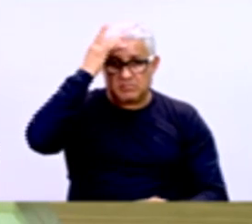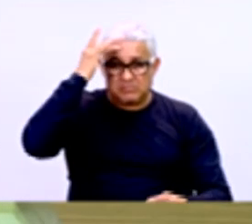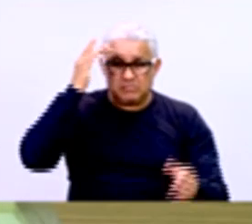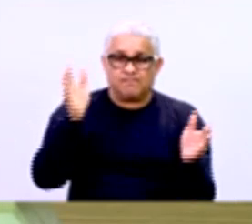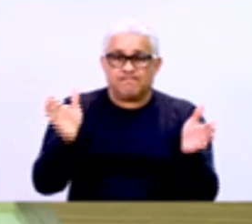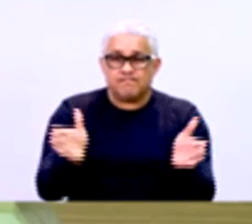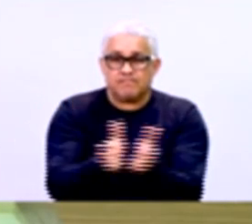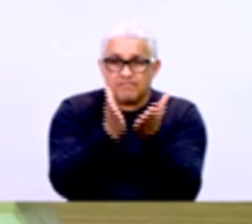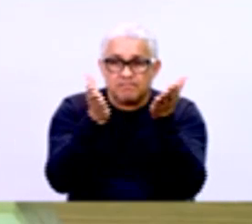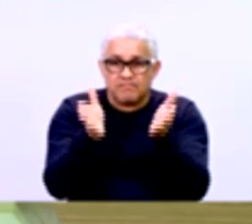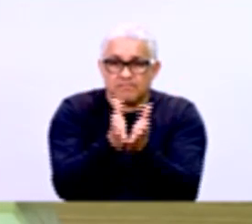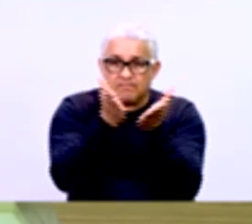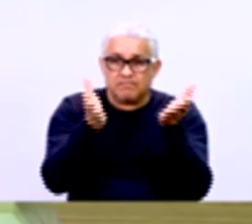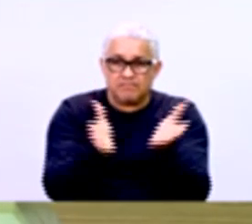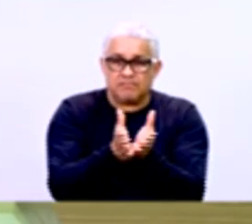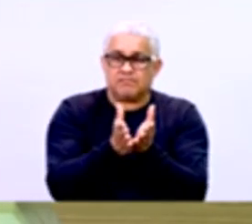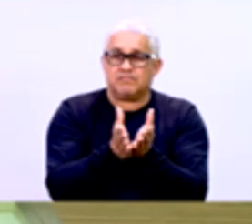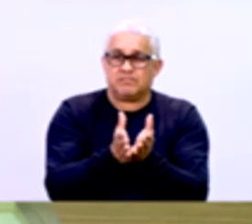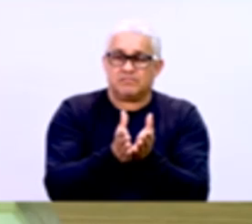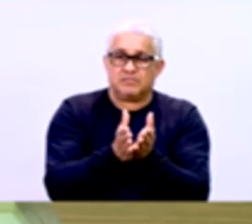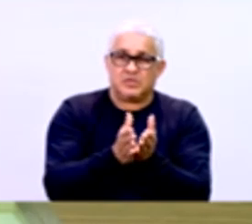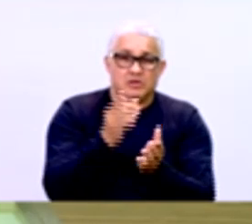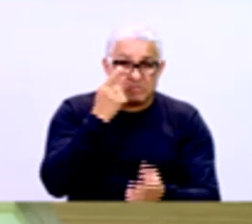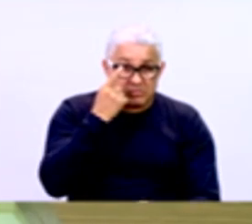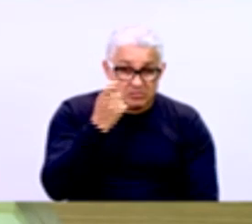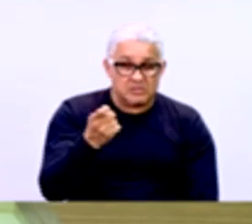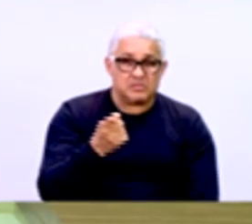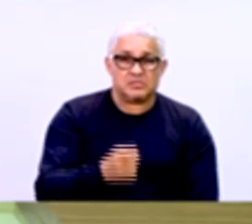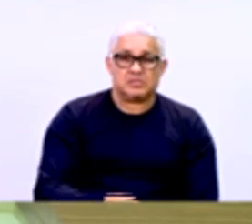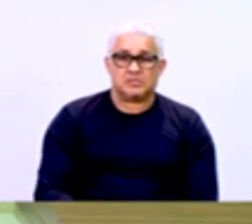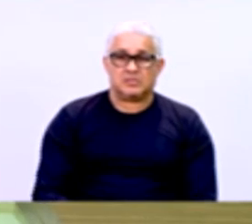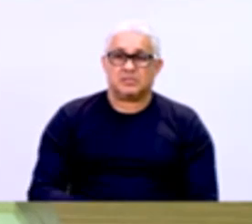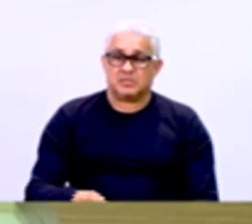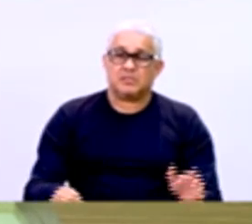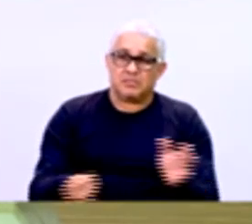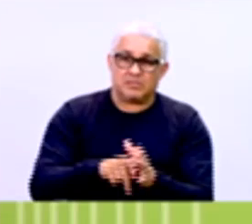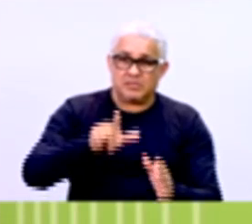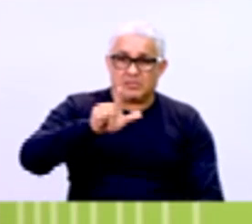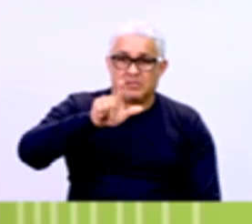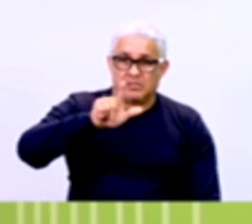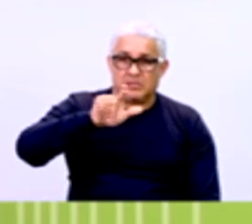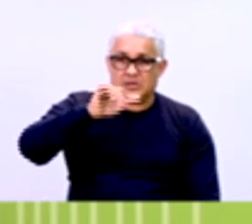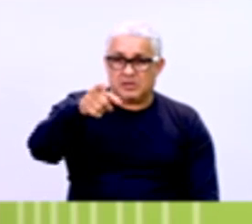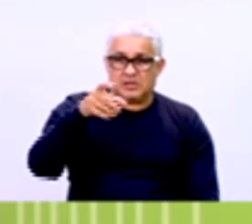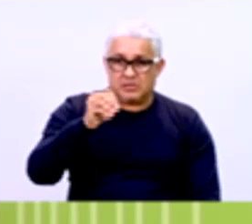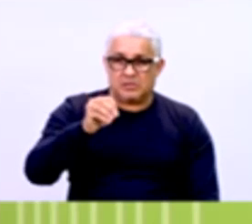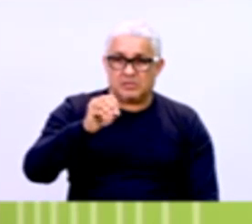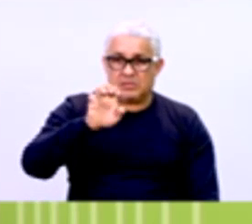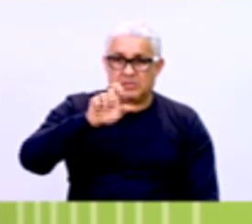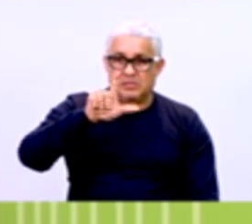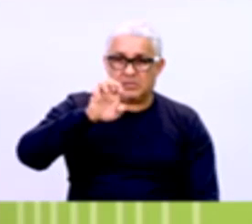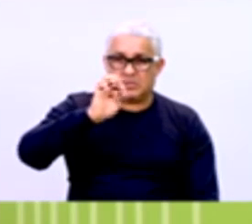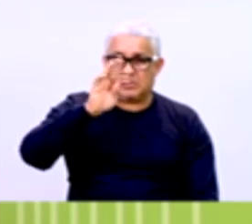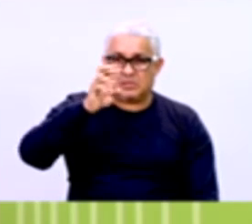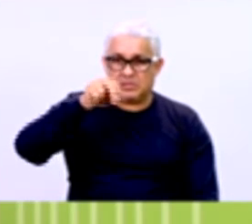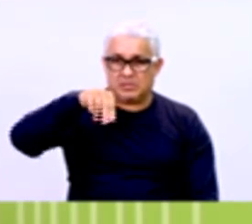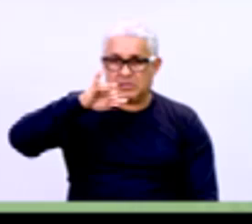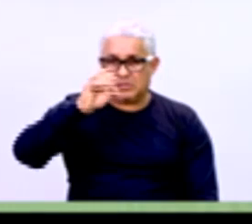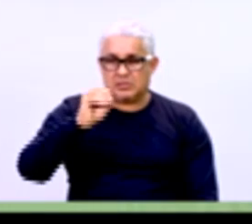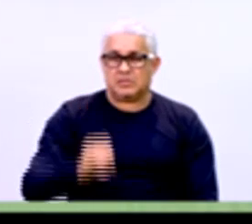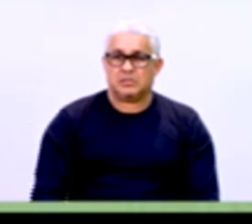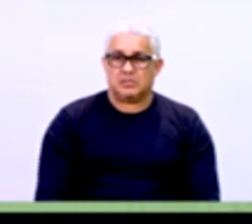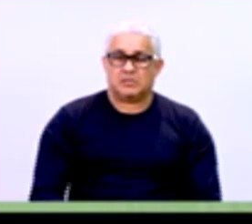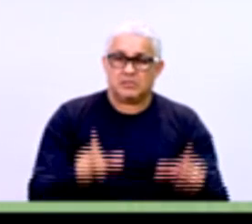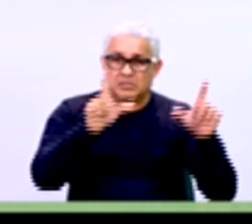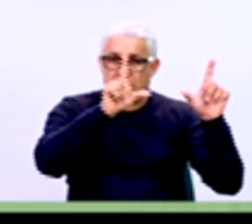É uma iniciativa muito interessante para essa questão de lixo eletrônico. Não reuso. Tá certo. Vamos ao próximo